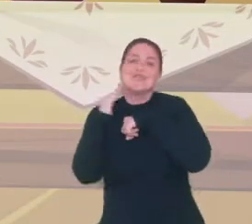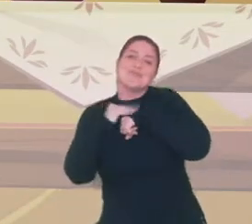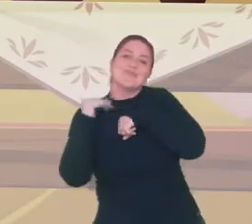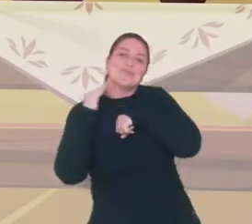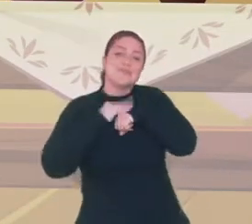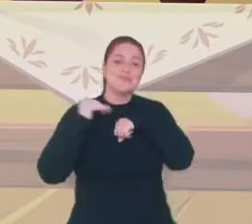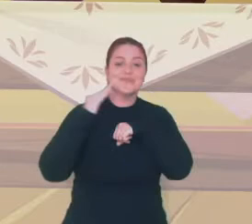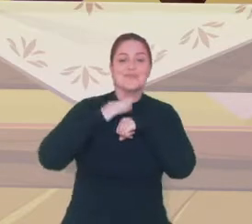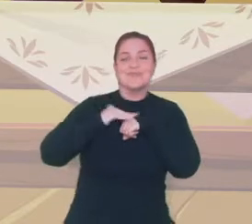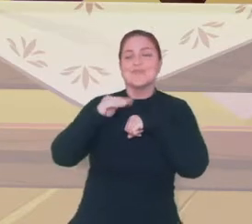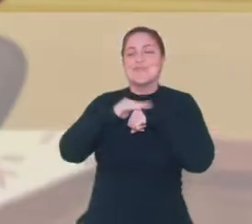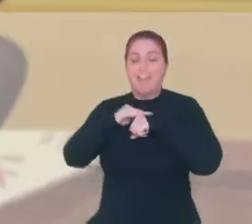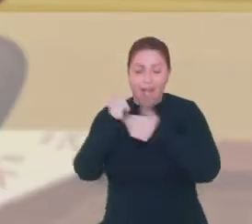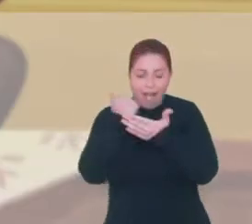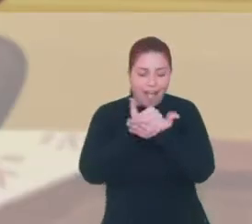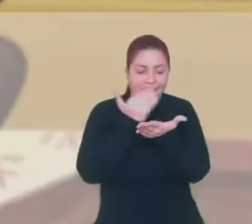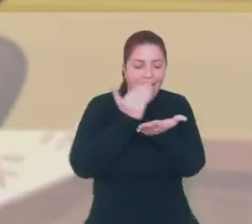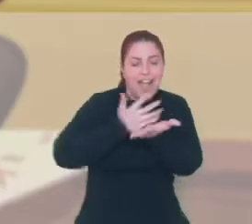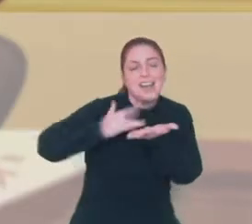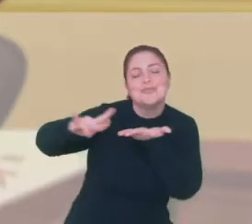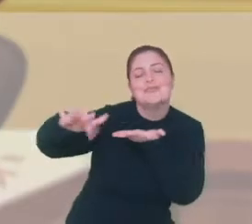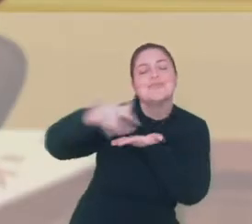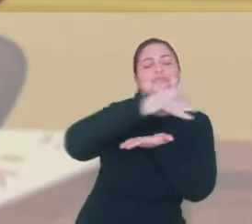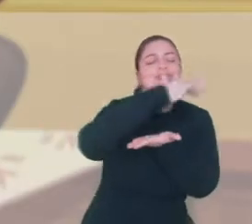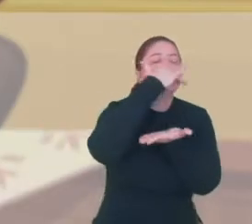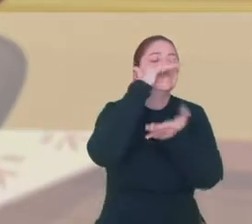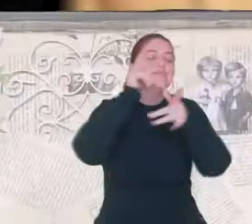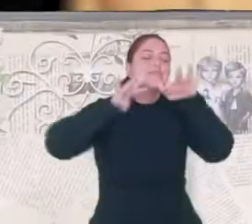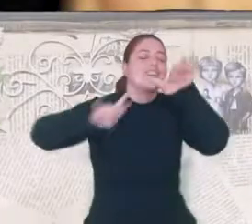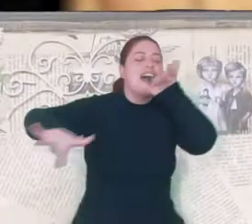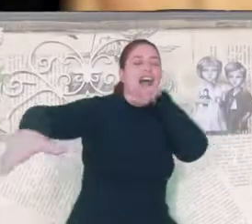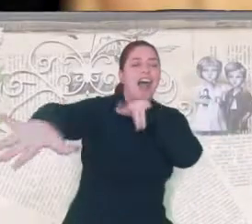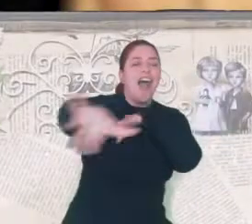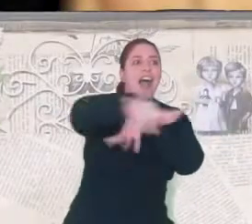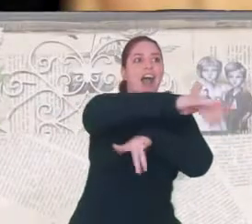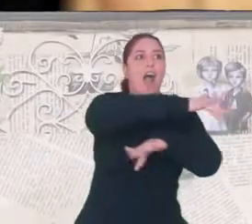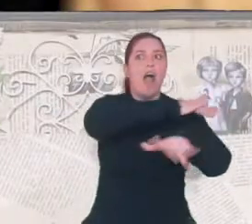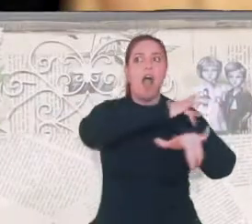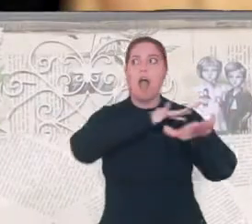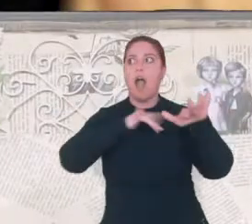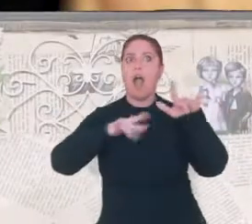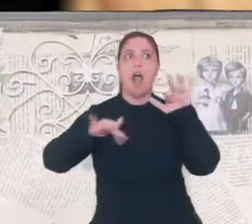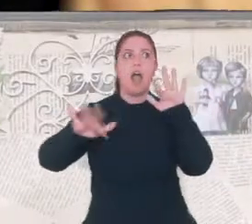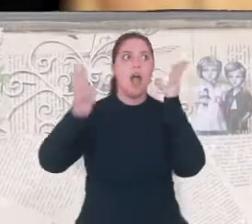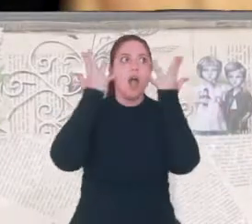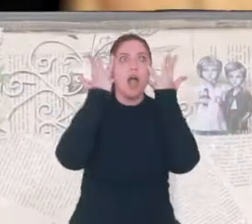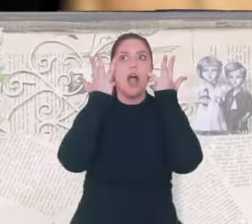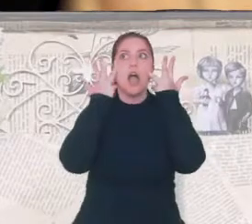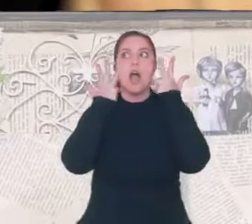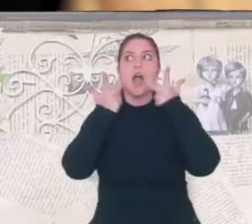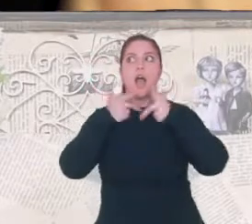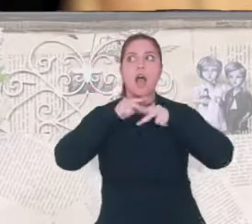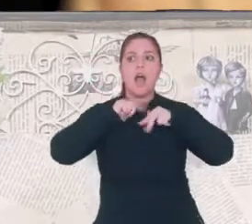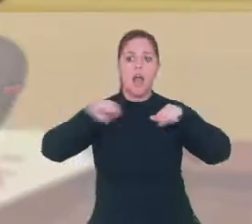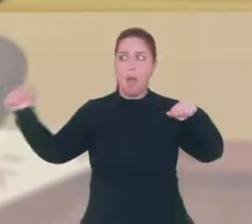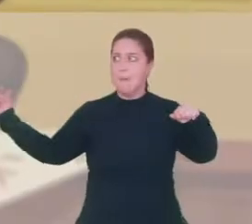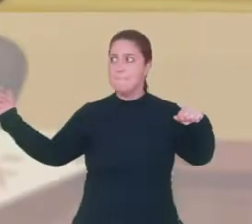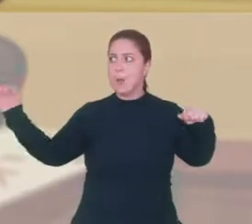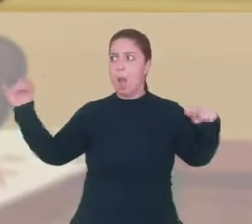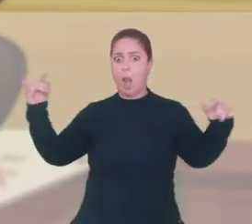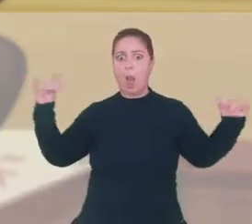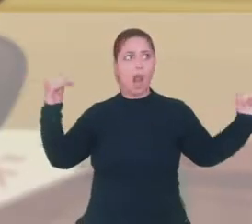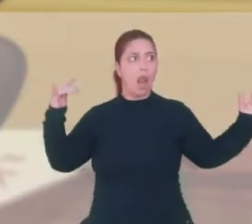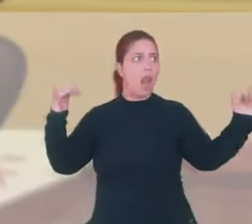O cheiro tomou o sítio e atiçou a mula de